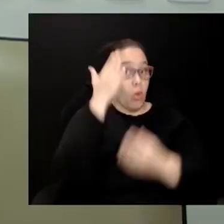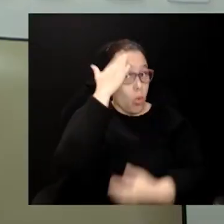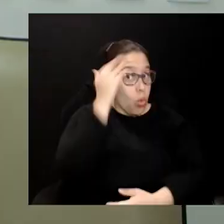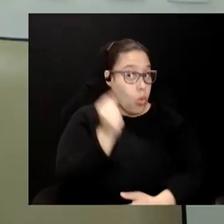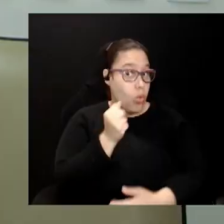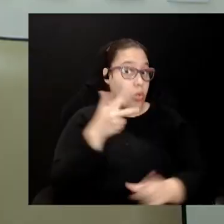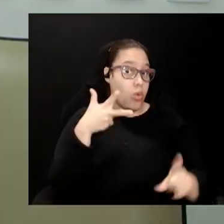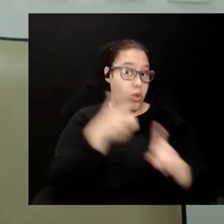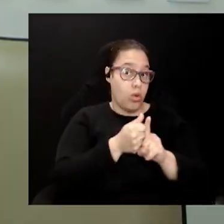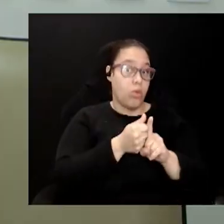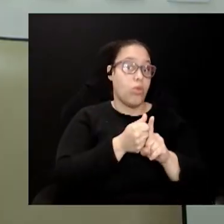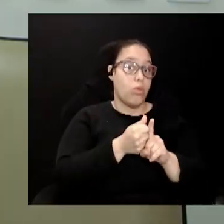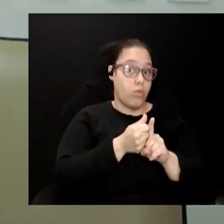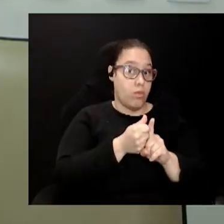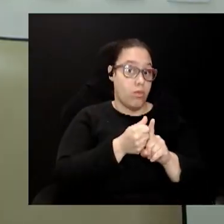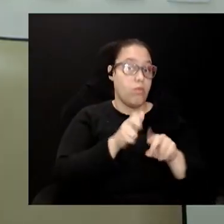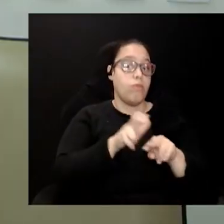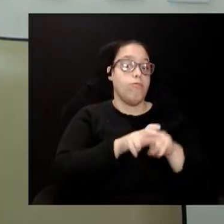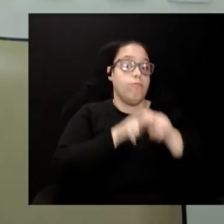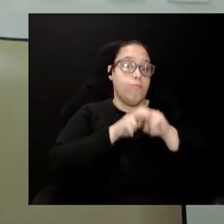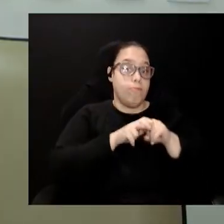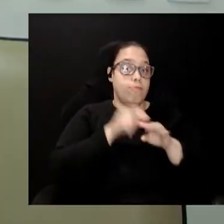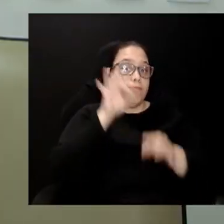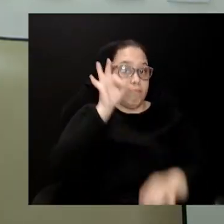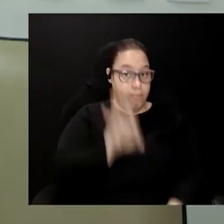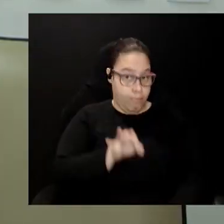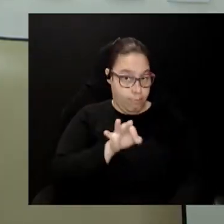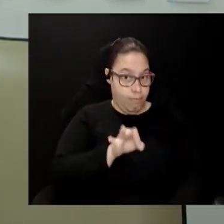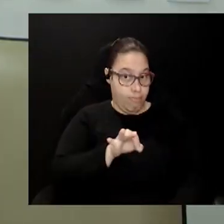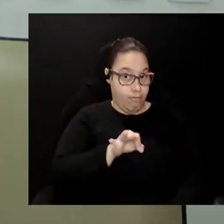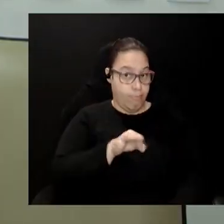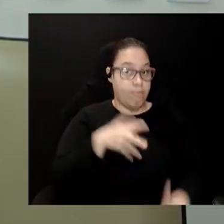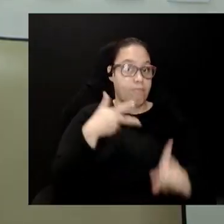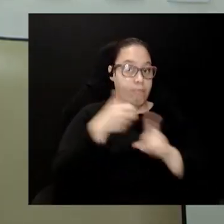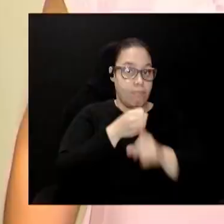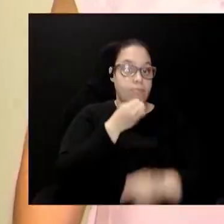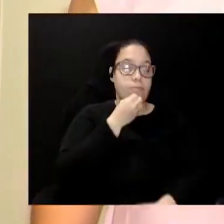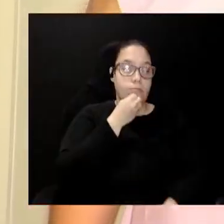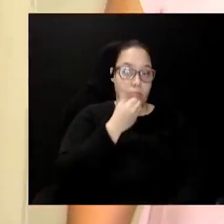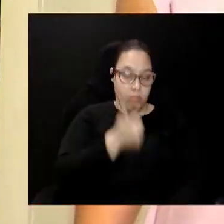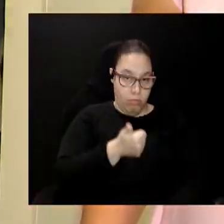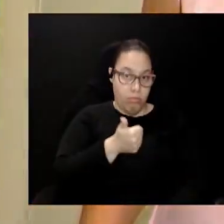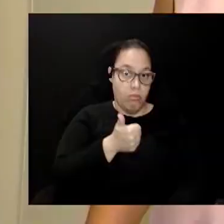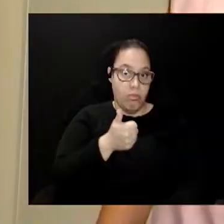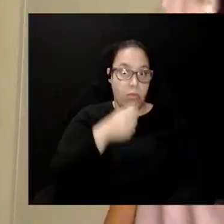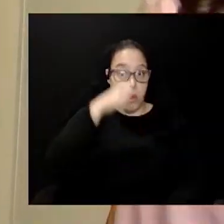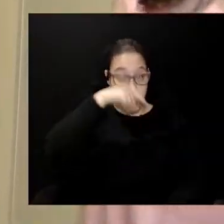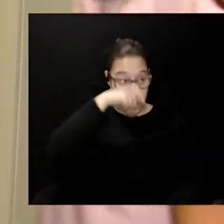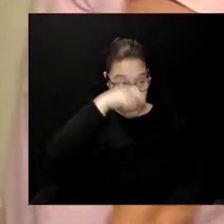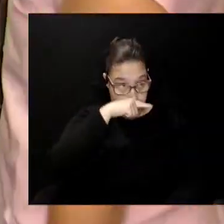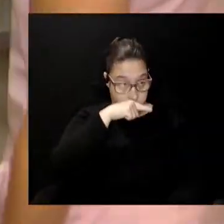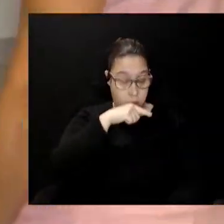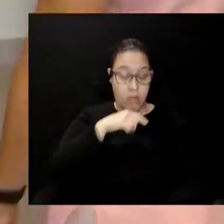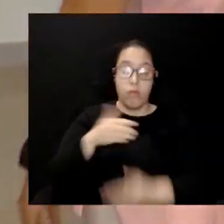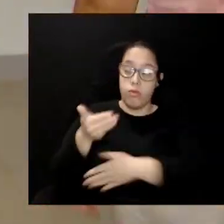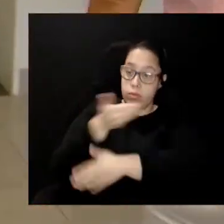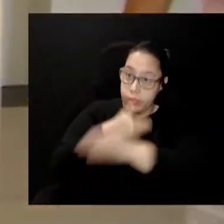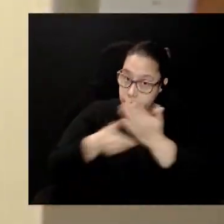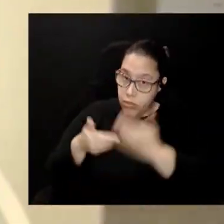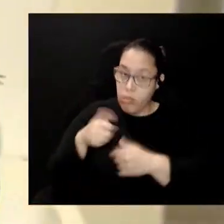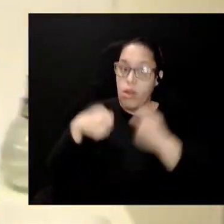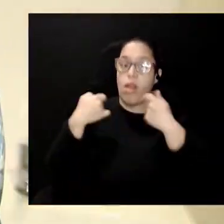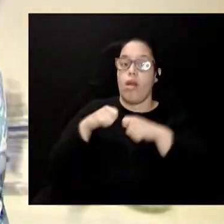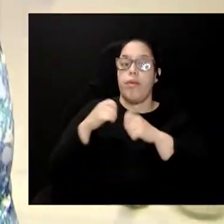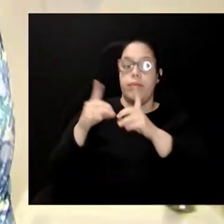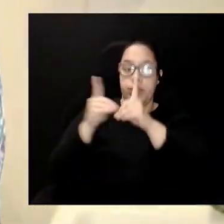tomando. Porém, a certeza é que ele está tomando uma vacina para a influenza. Para participar, é preciso atender a